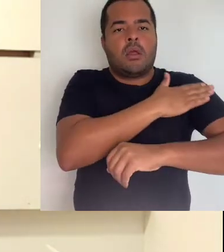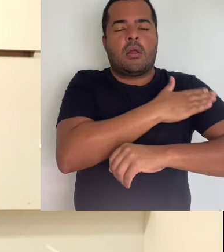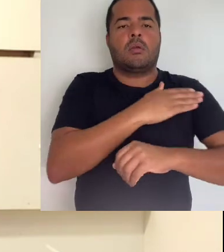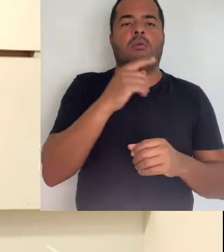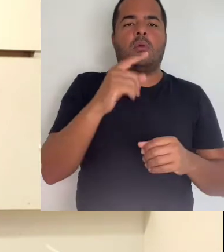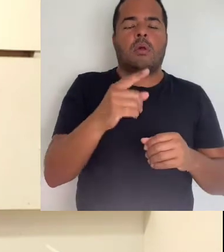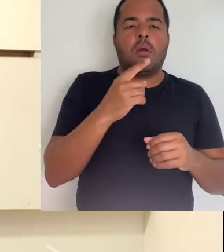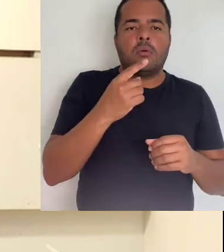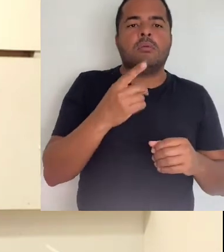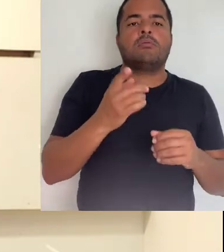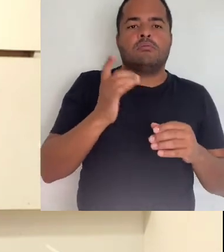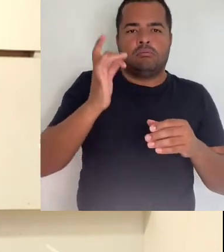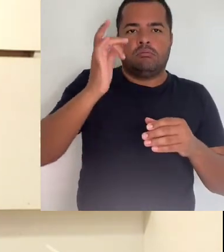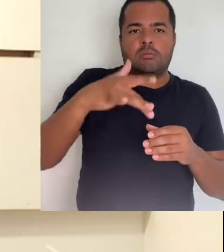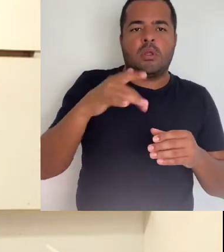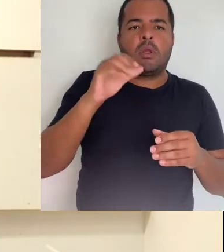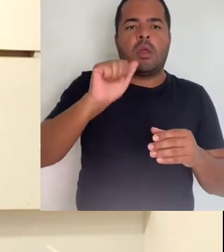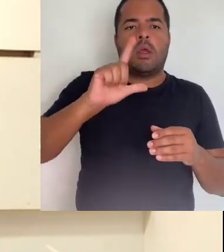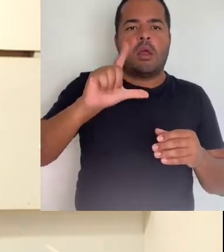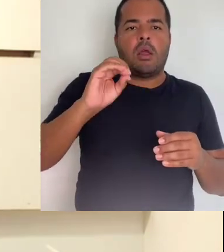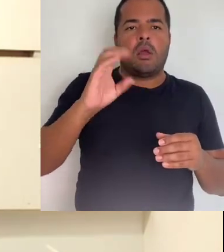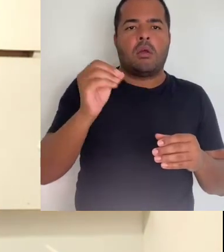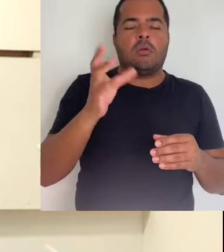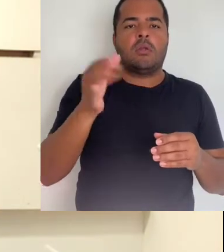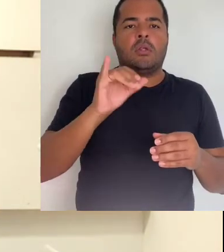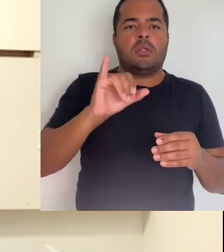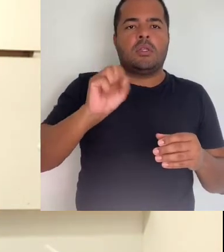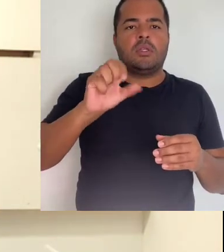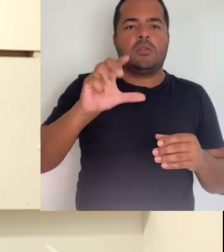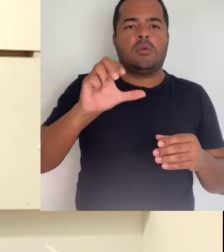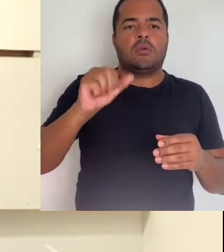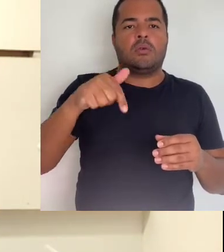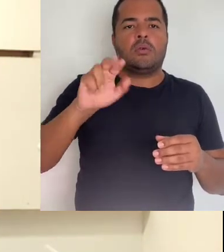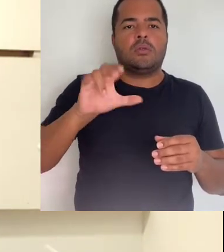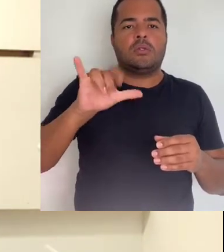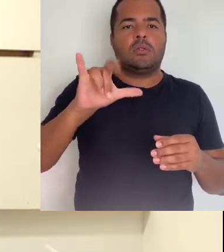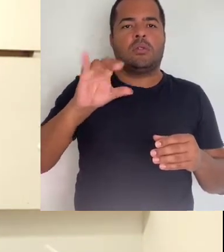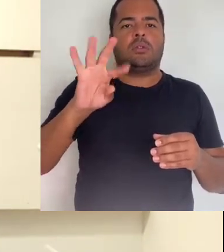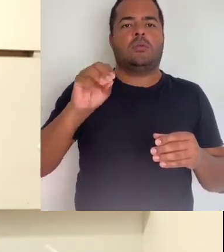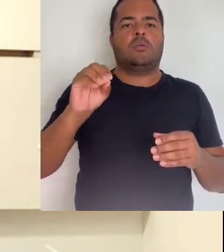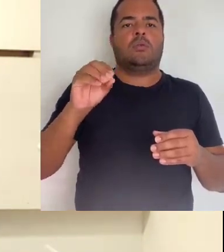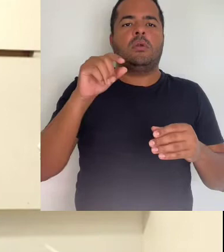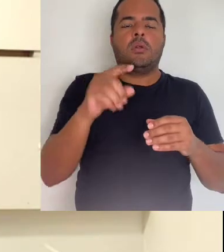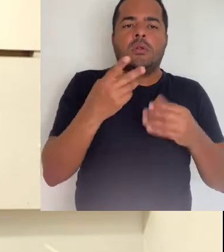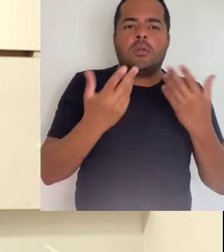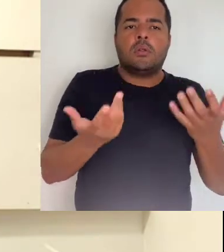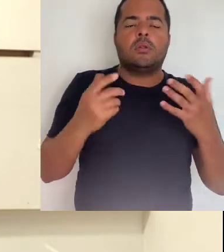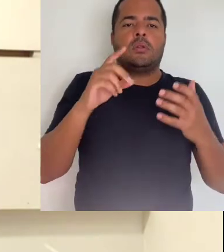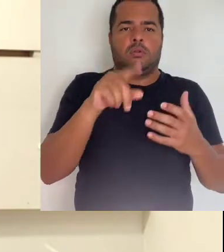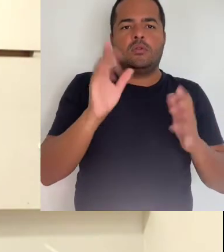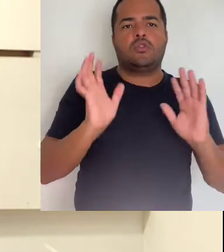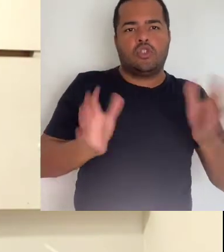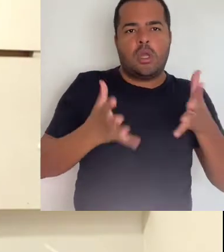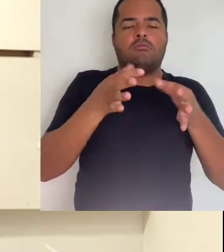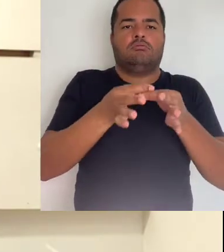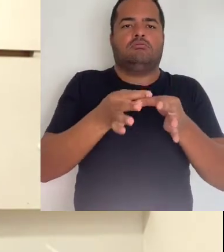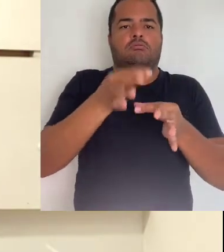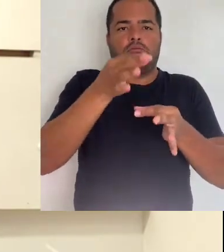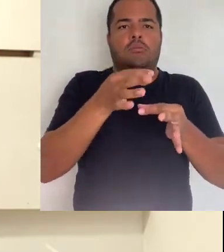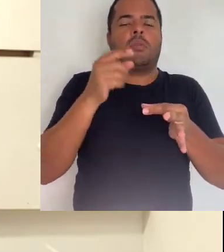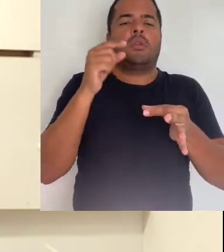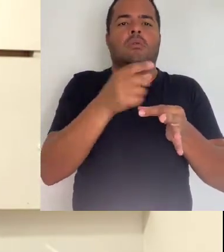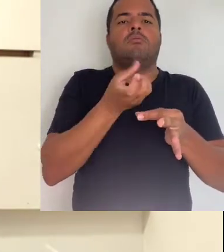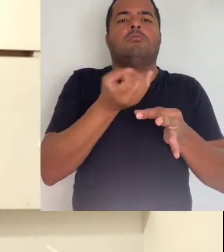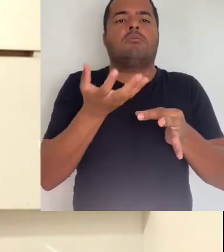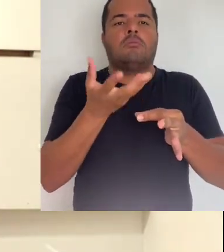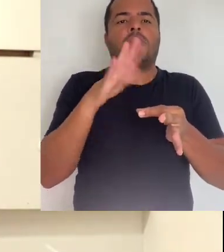do álcool de partida, que a gente partiu dele, e nesse caso a gente partiu do álcool isobutílico, certo? Então